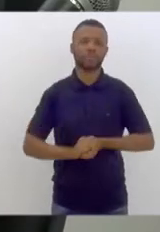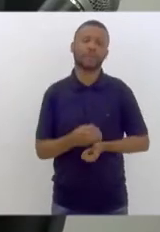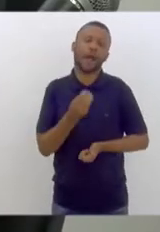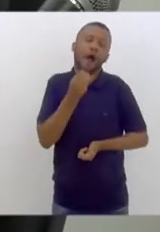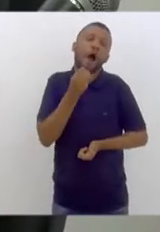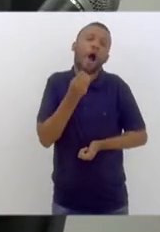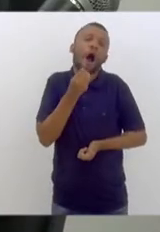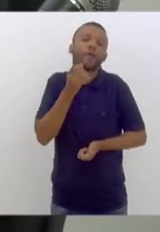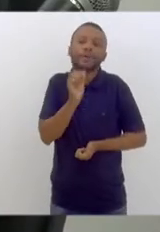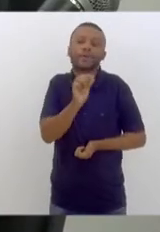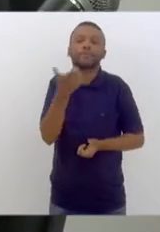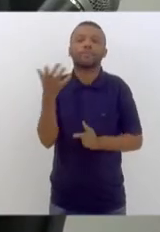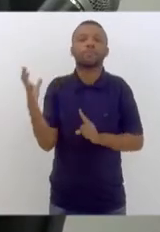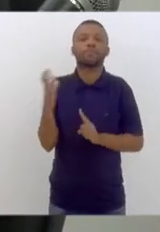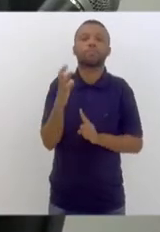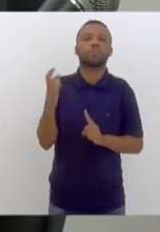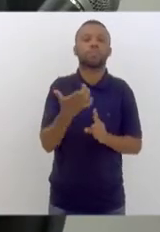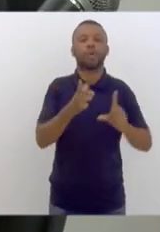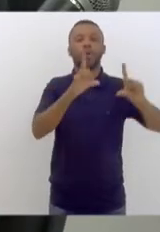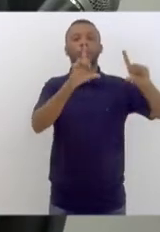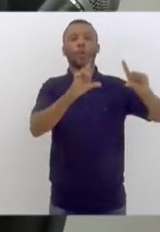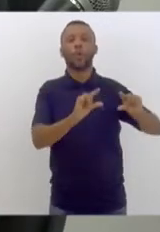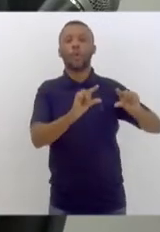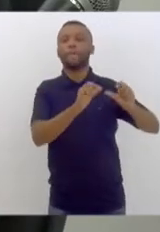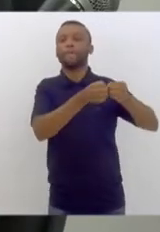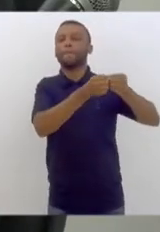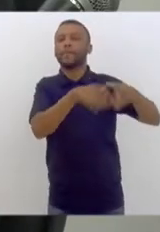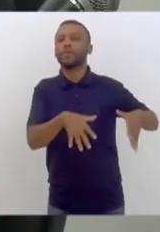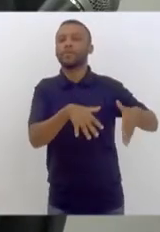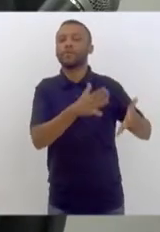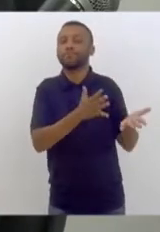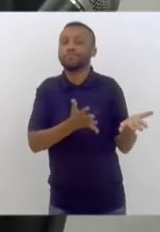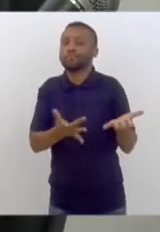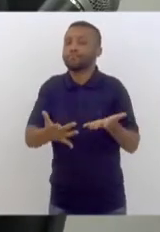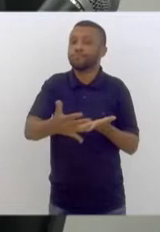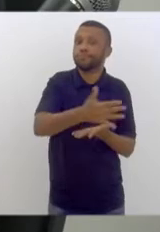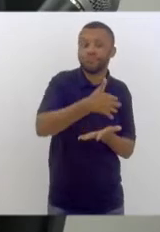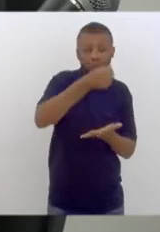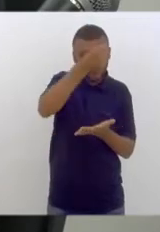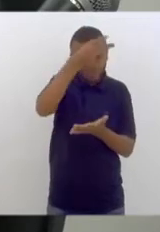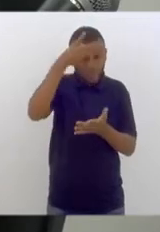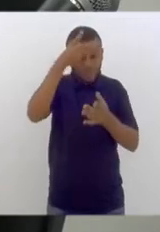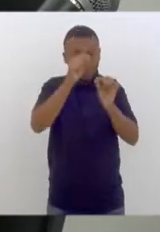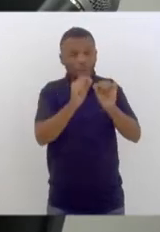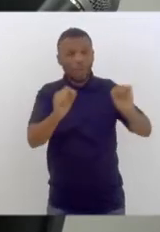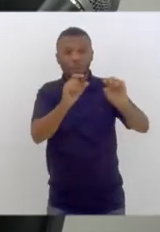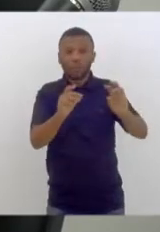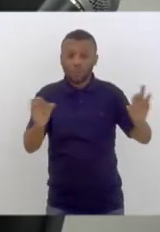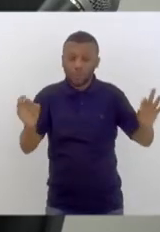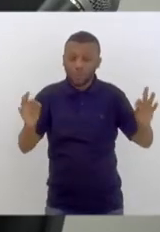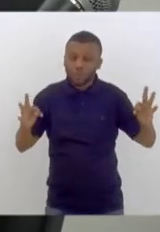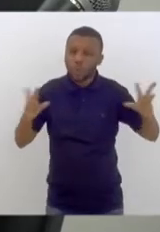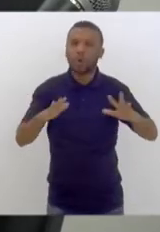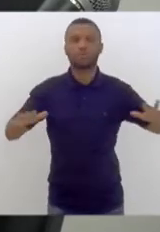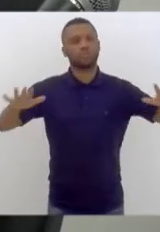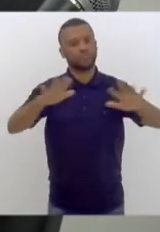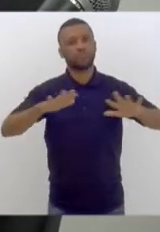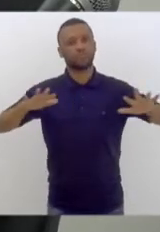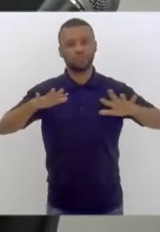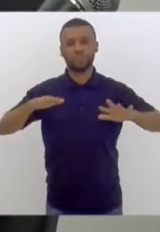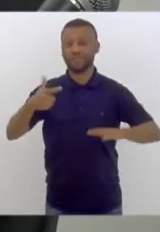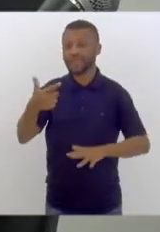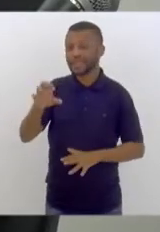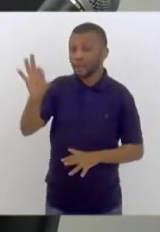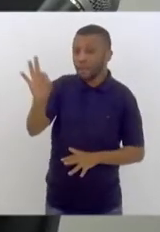isso afeta a arrecadação de todos os municípios na sua cota parte de 25%. Queria